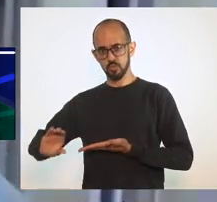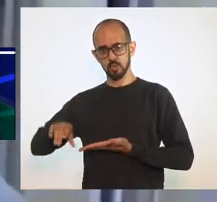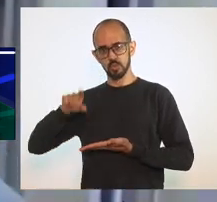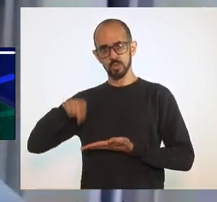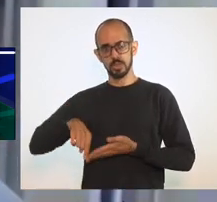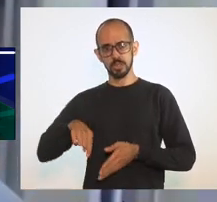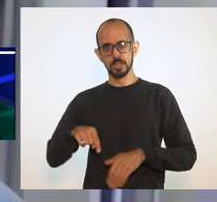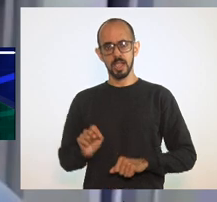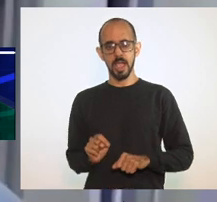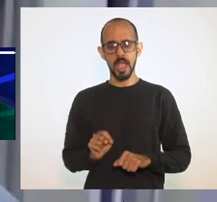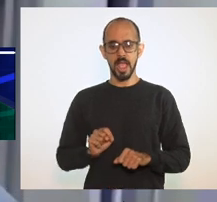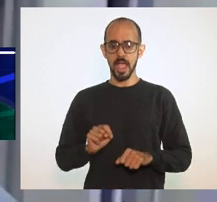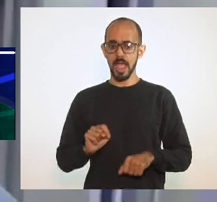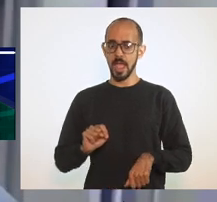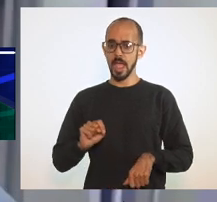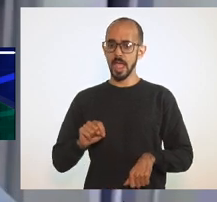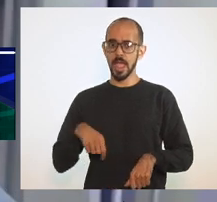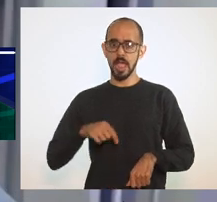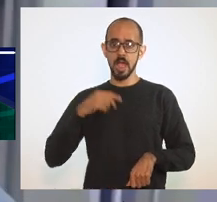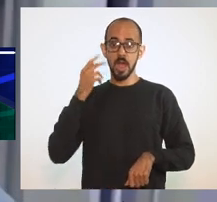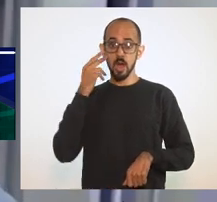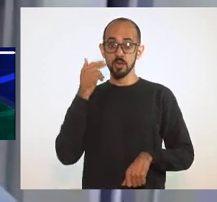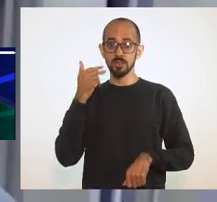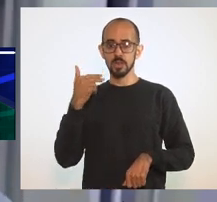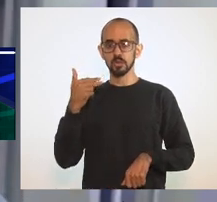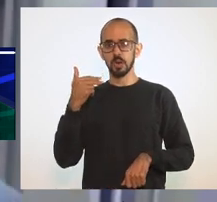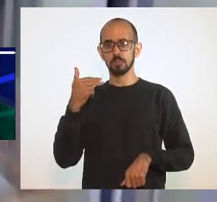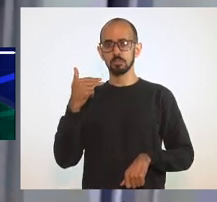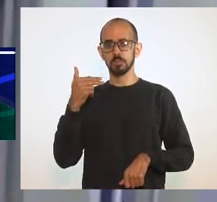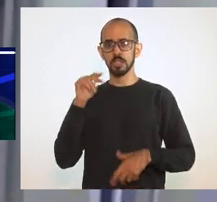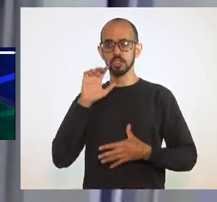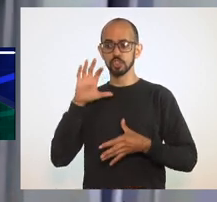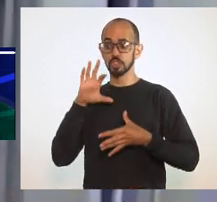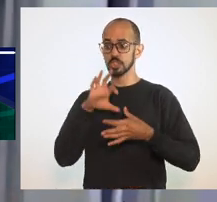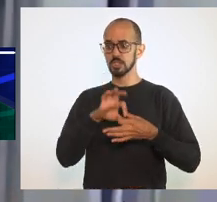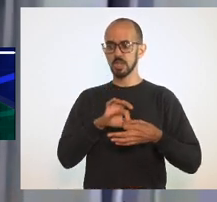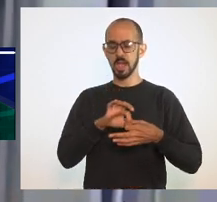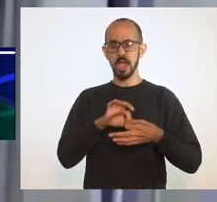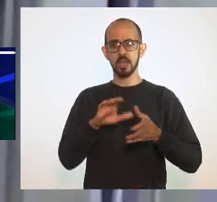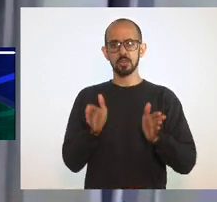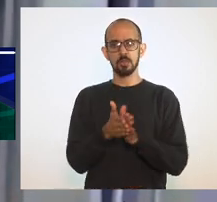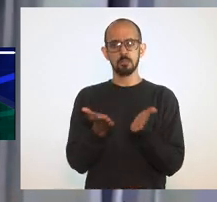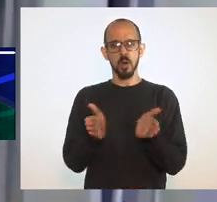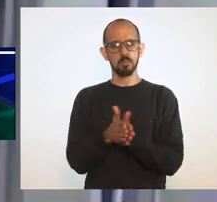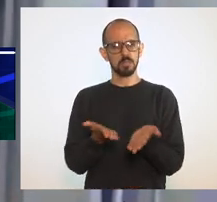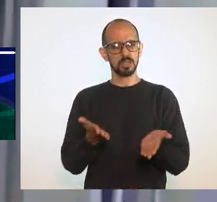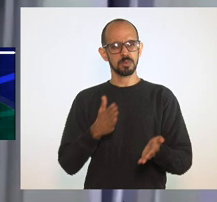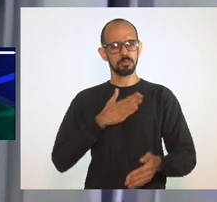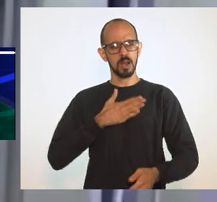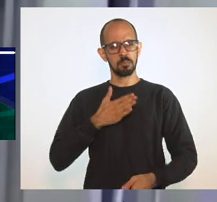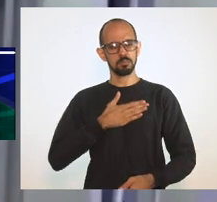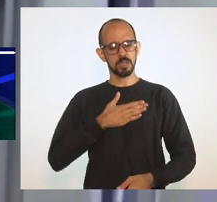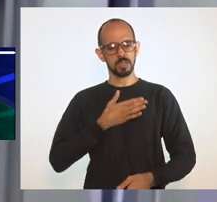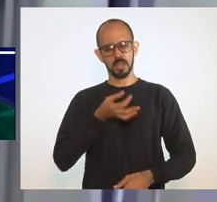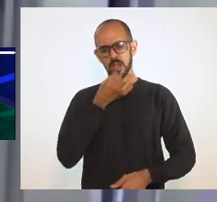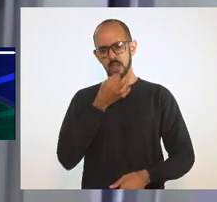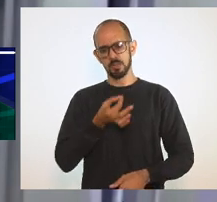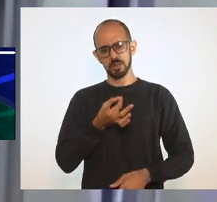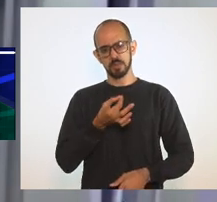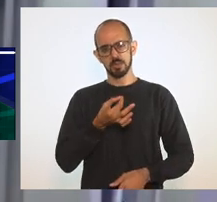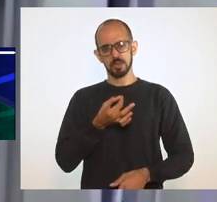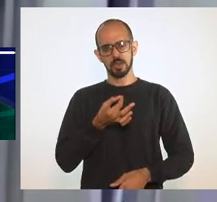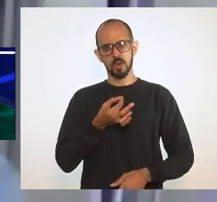originalmente vocacionado a enfrentar as desigualdades sociais e a pobreza extrema, me parece uma medida